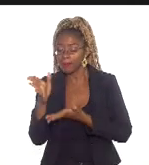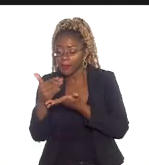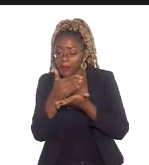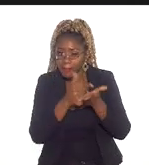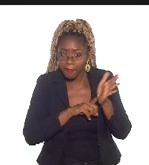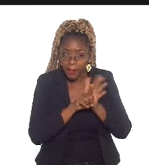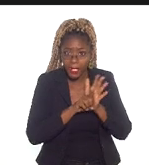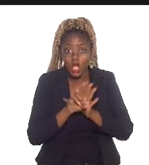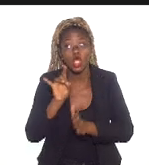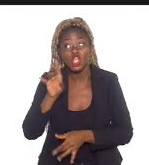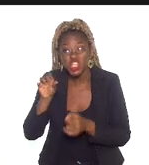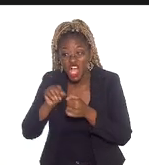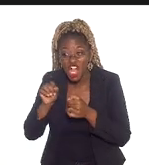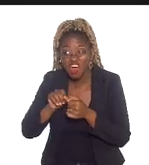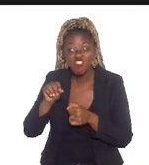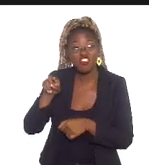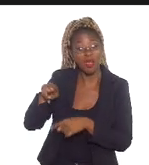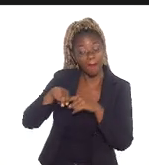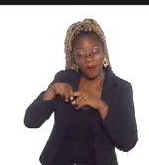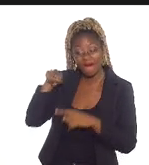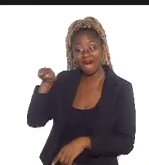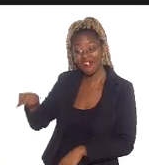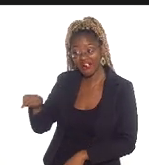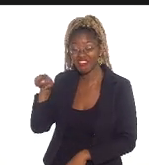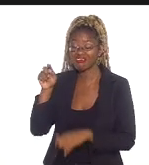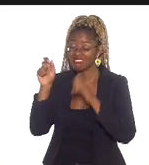fizemos especificamente para atender